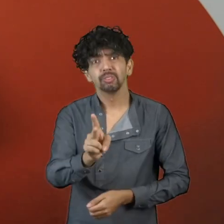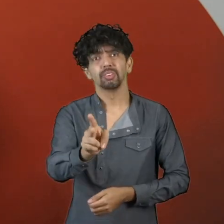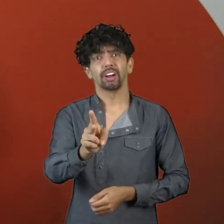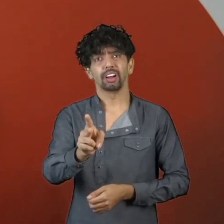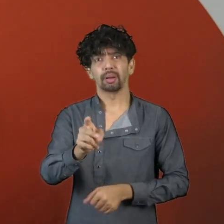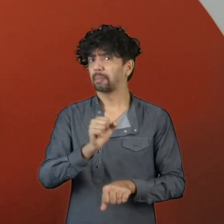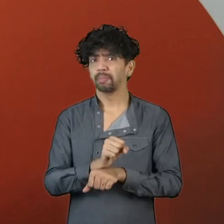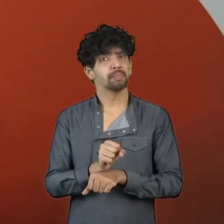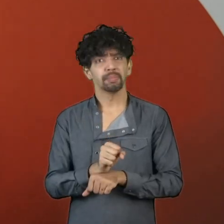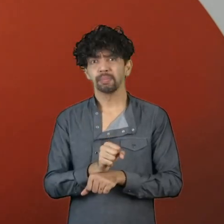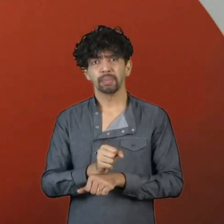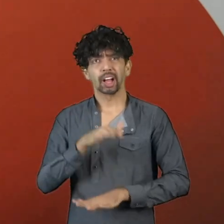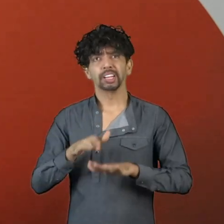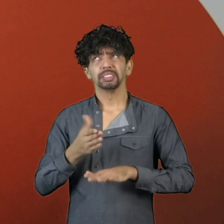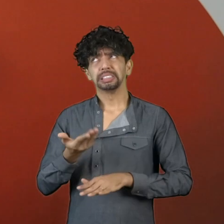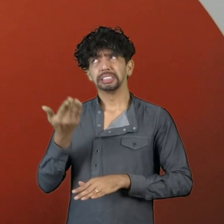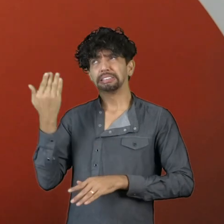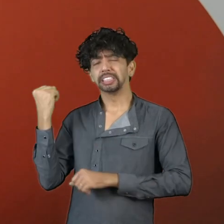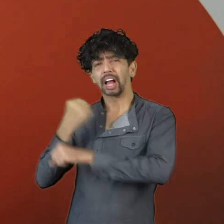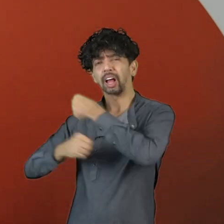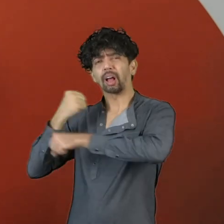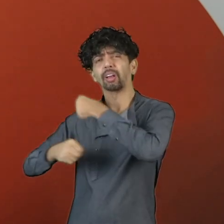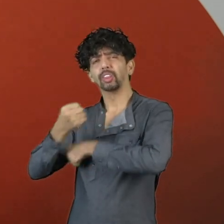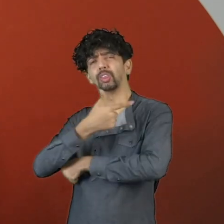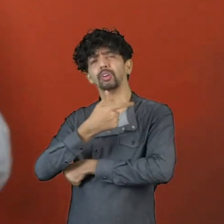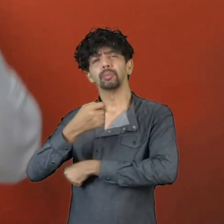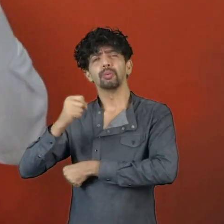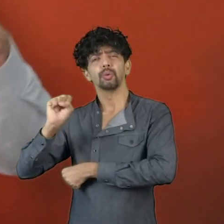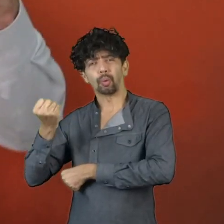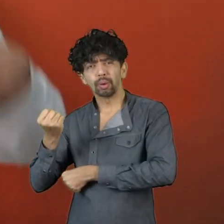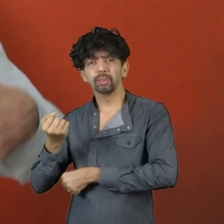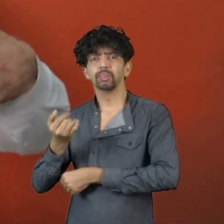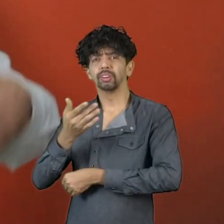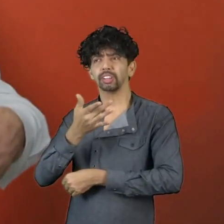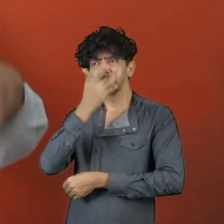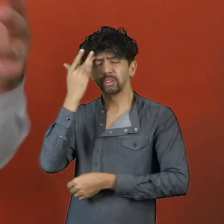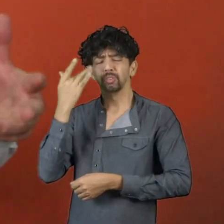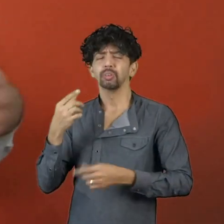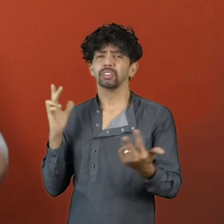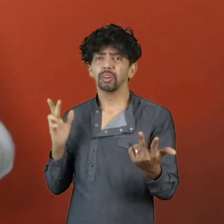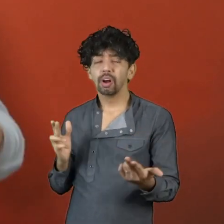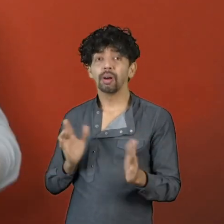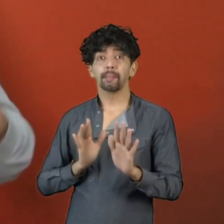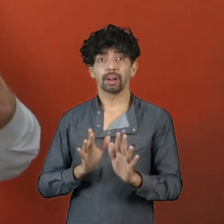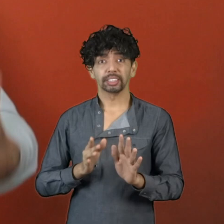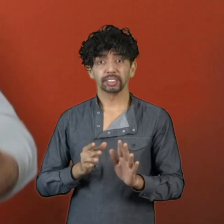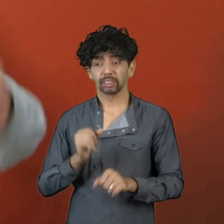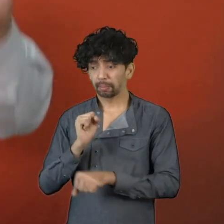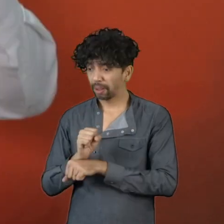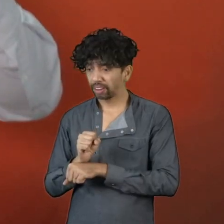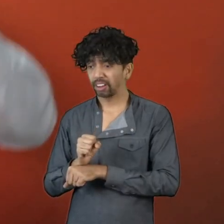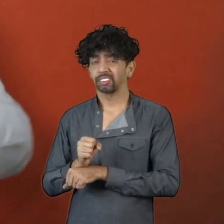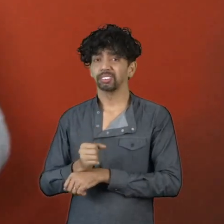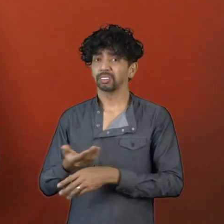acontecer de novo na sua vida. Isso aconteceu talvez lá em 2008, mas a gente deve parar de ficar só tendo as